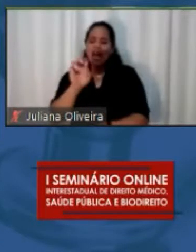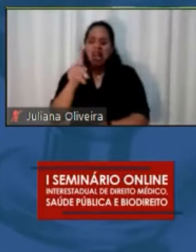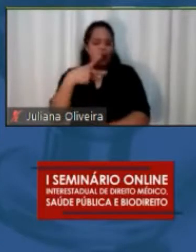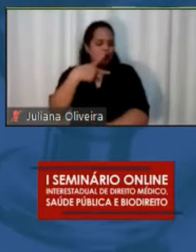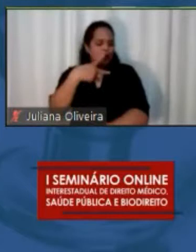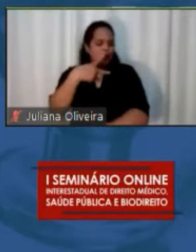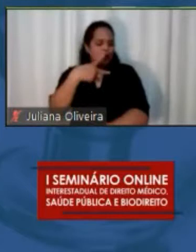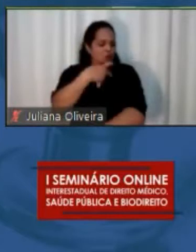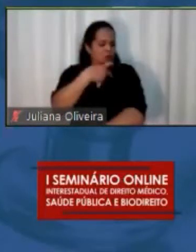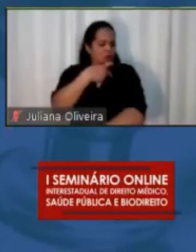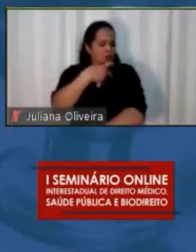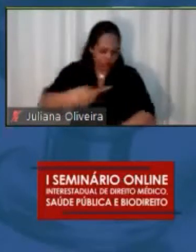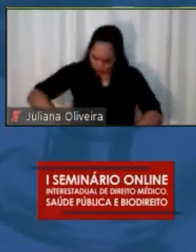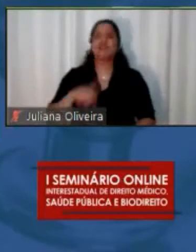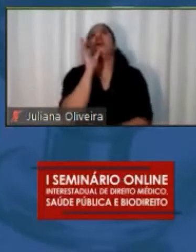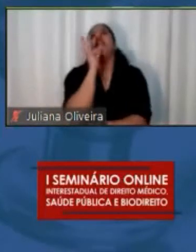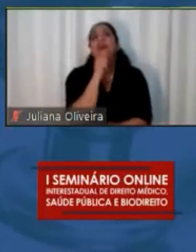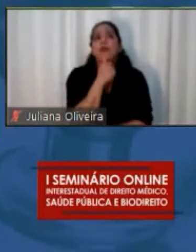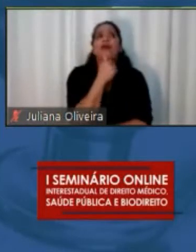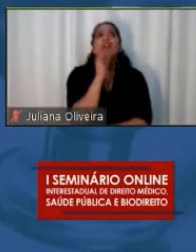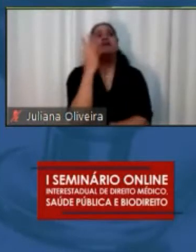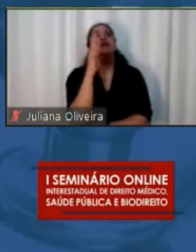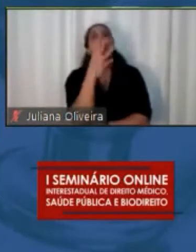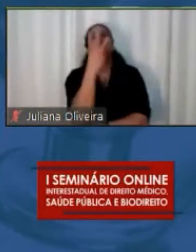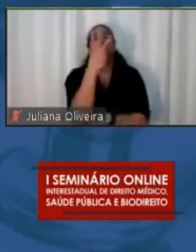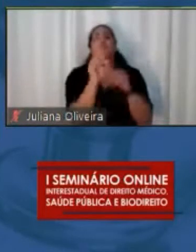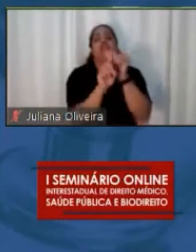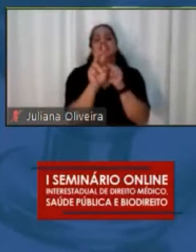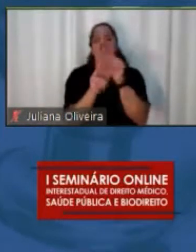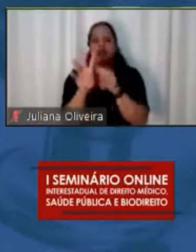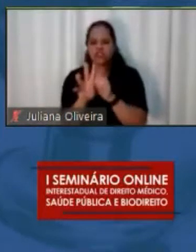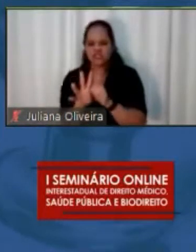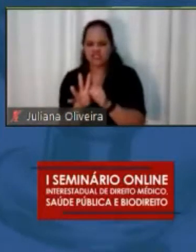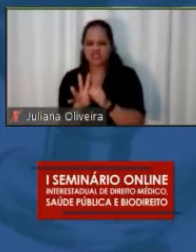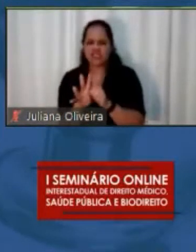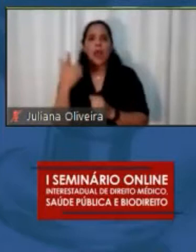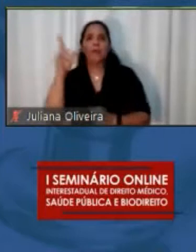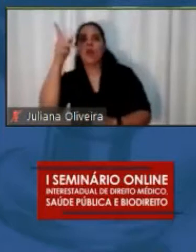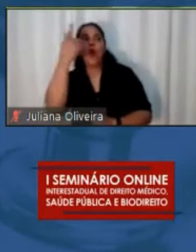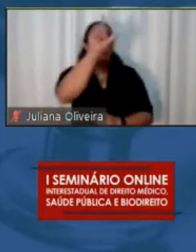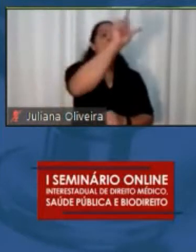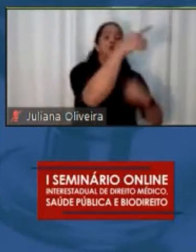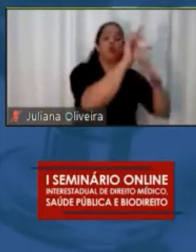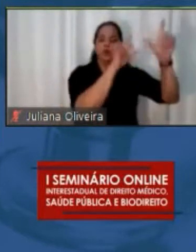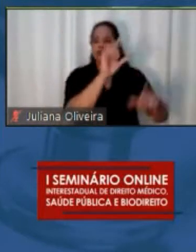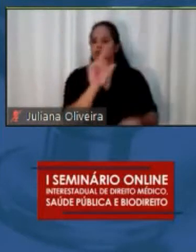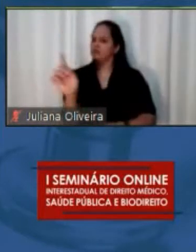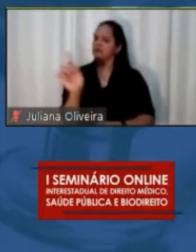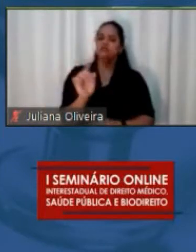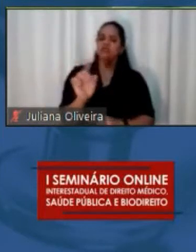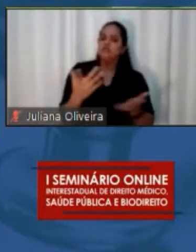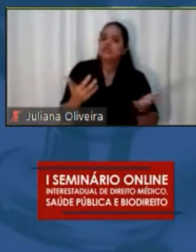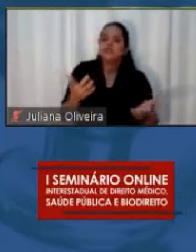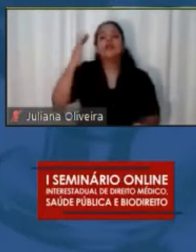para poder fazer efeito. Será que é assim mesmo? Esse trabalho é um trabalho em cirurgia